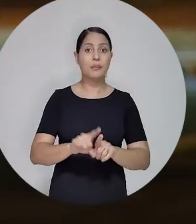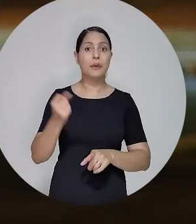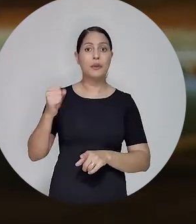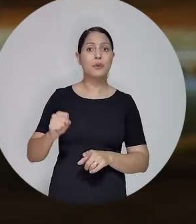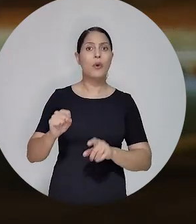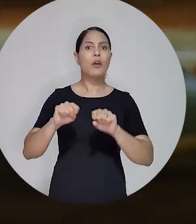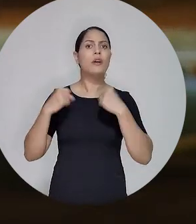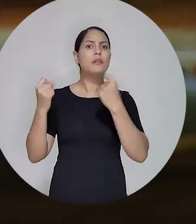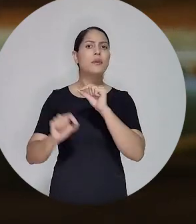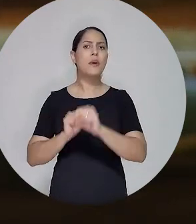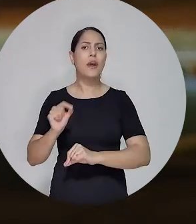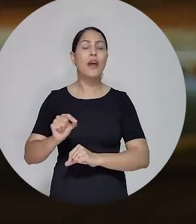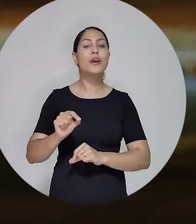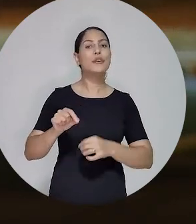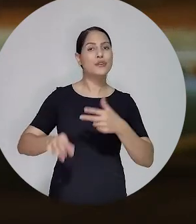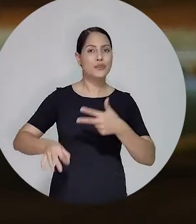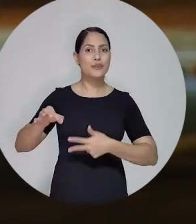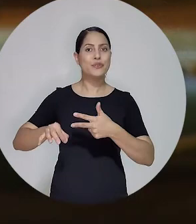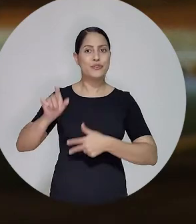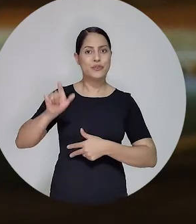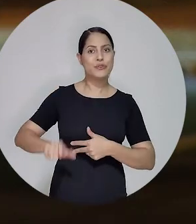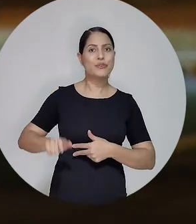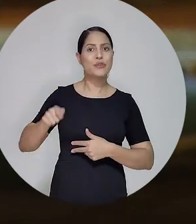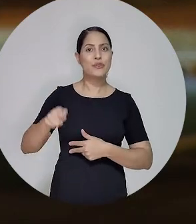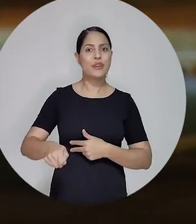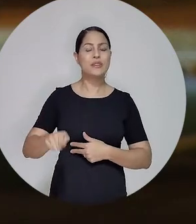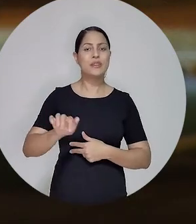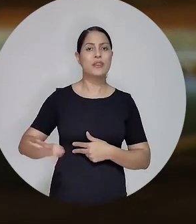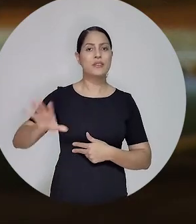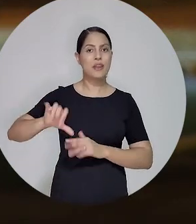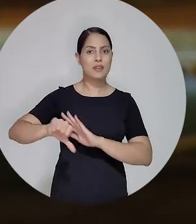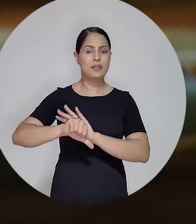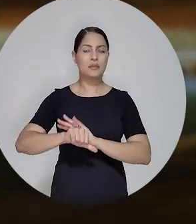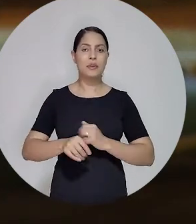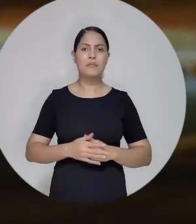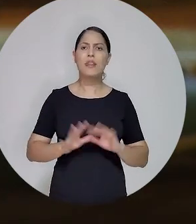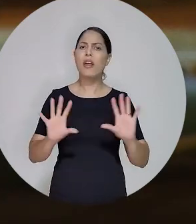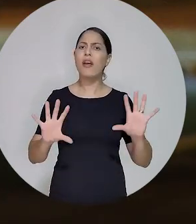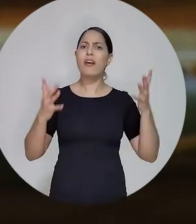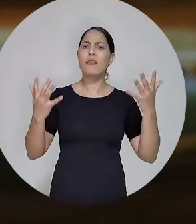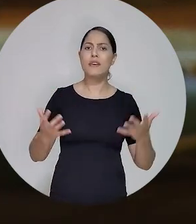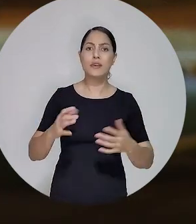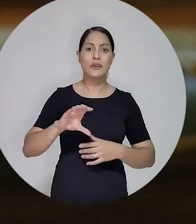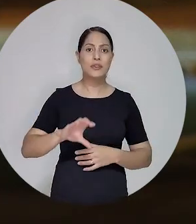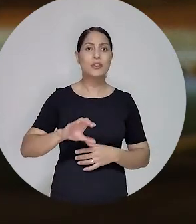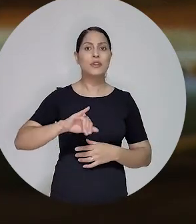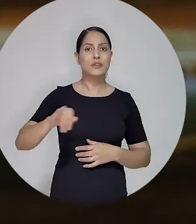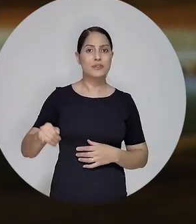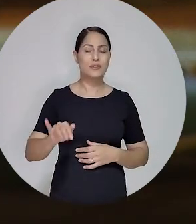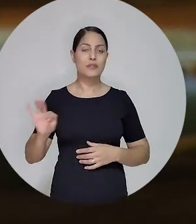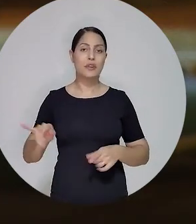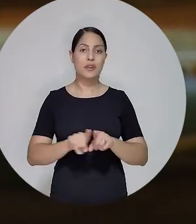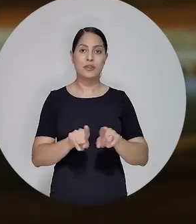8º Fórum Nacional de Juízes Federais Criminais. Os eventos são promovidos pelo Conselho da Justiça